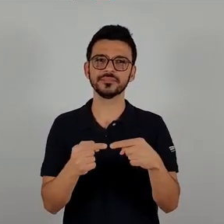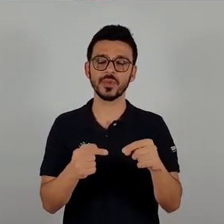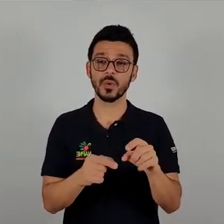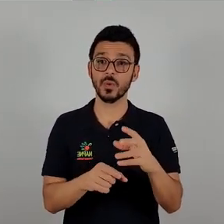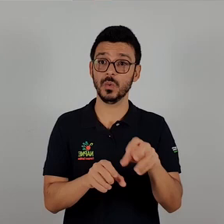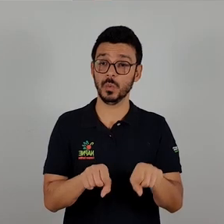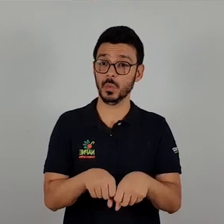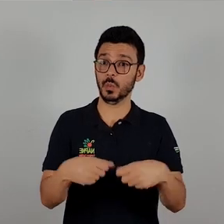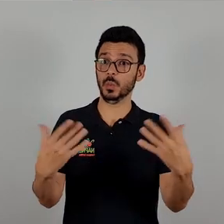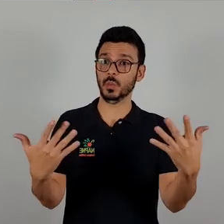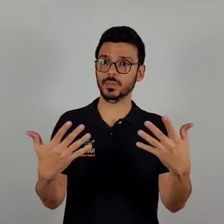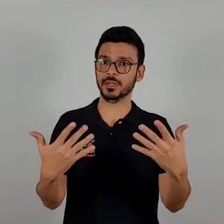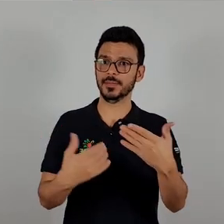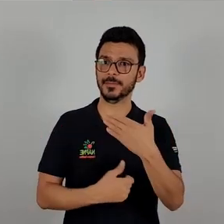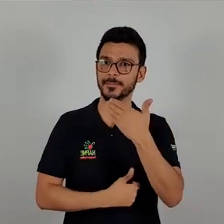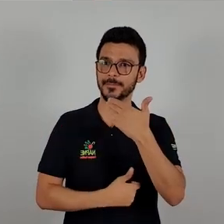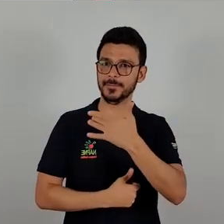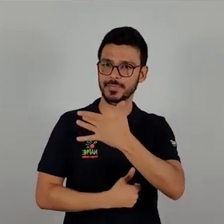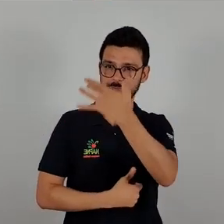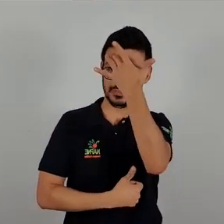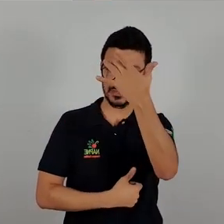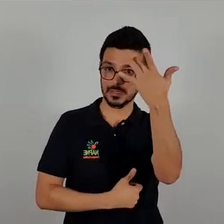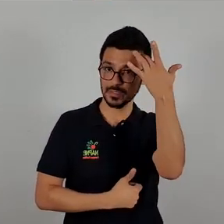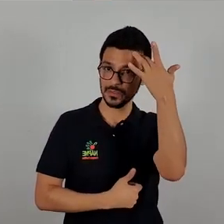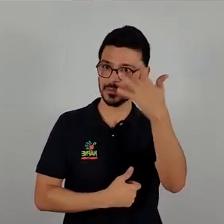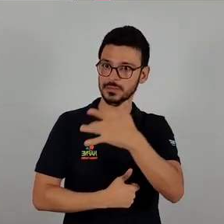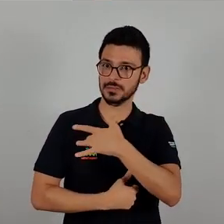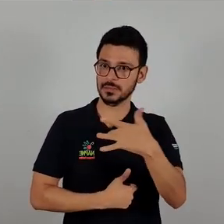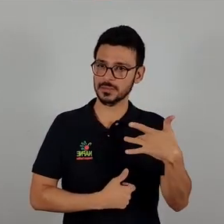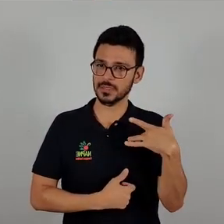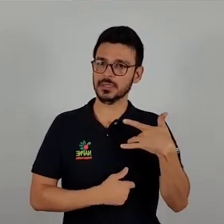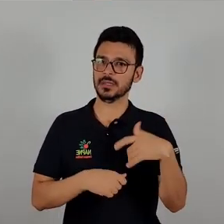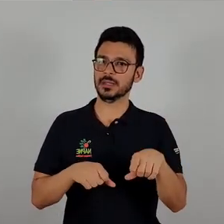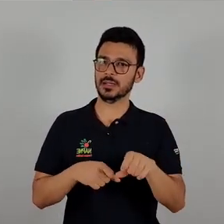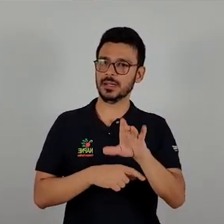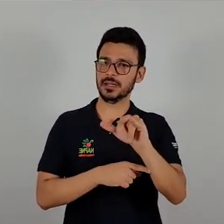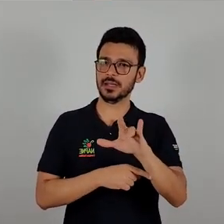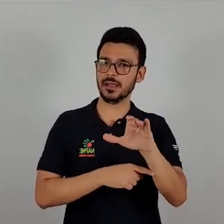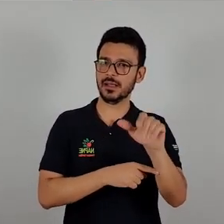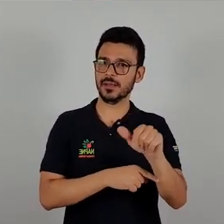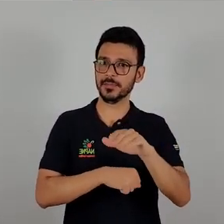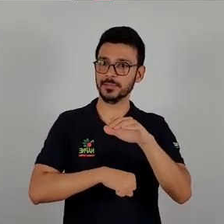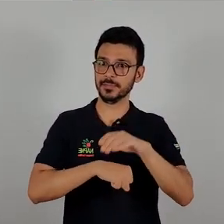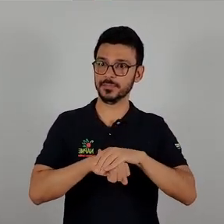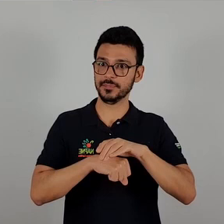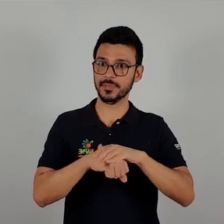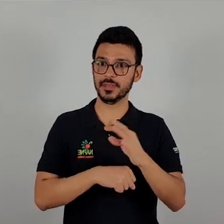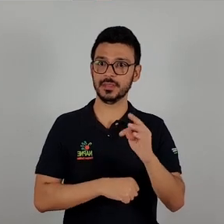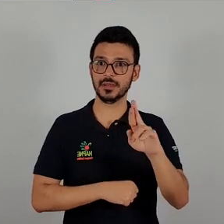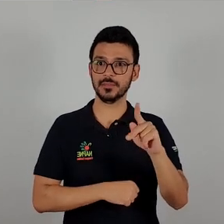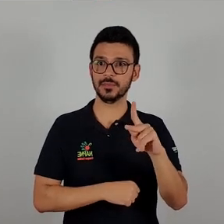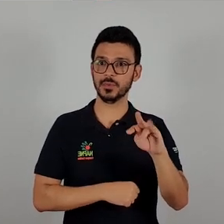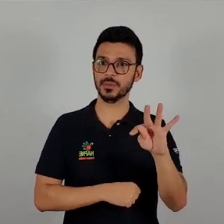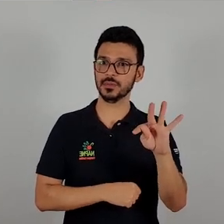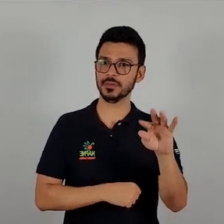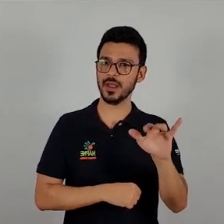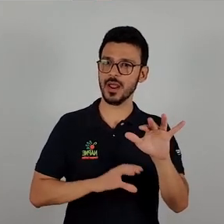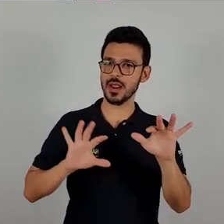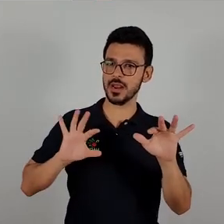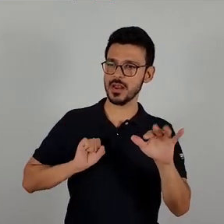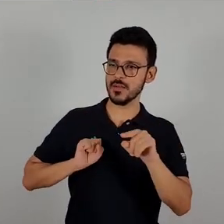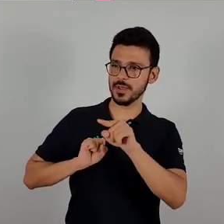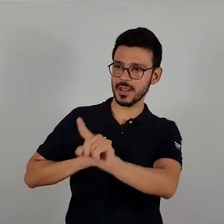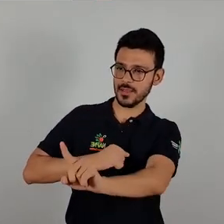Então, quando vier o monetário em primeiro lugar, quando vier aquela coisa de quantidade, só mais um, não entender este caso com